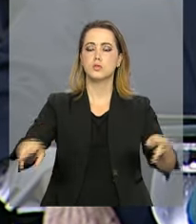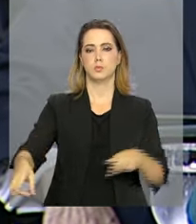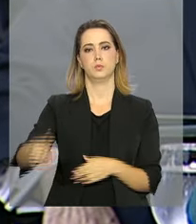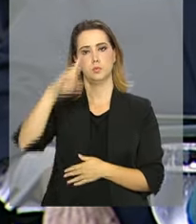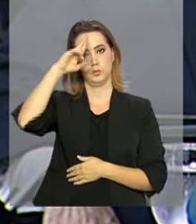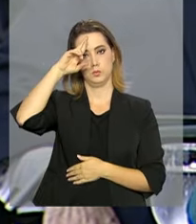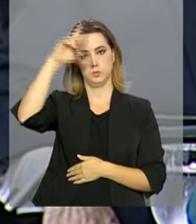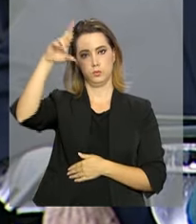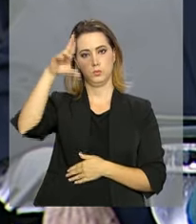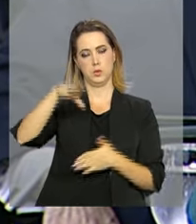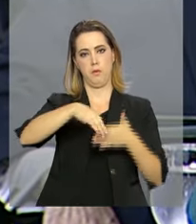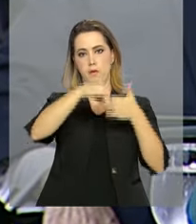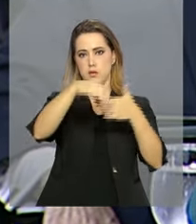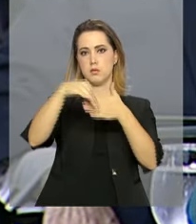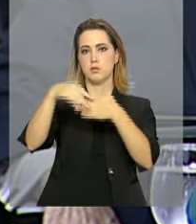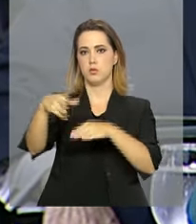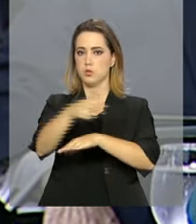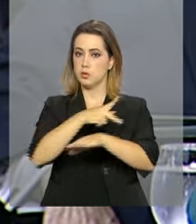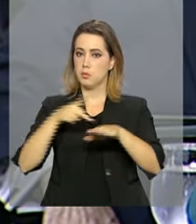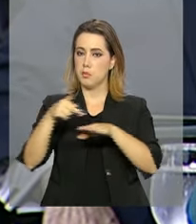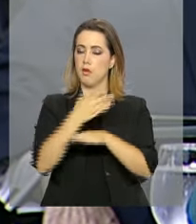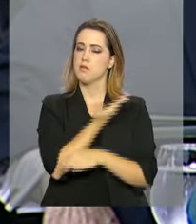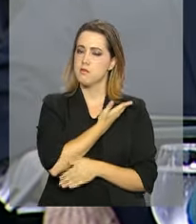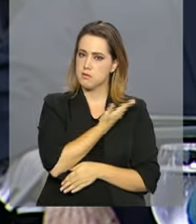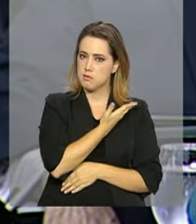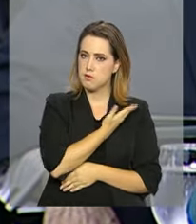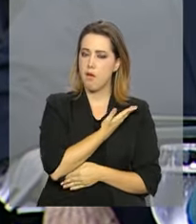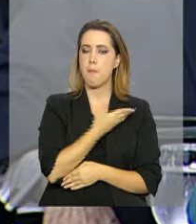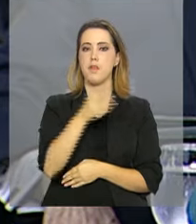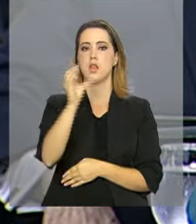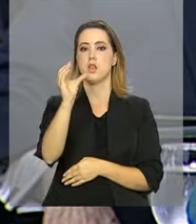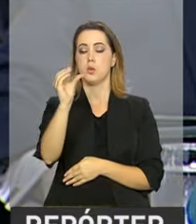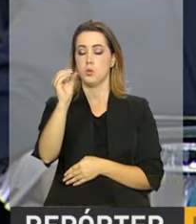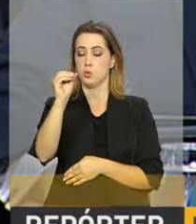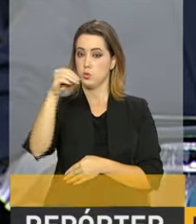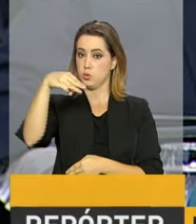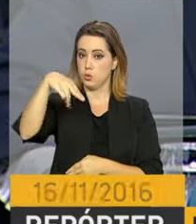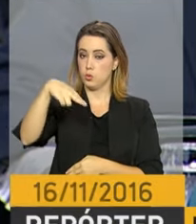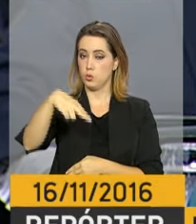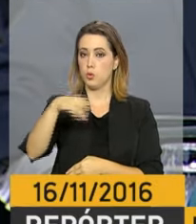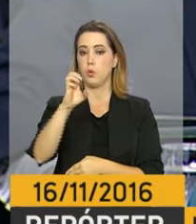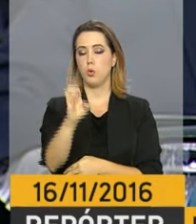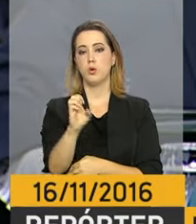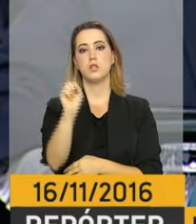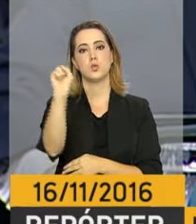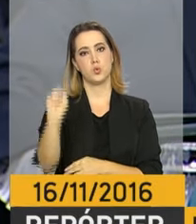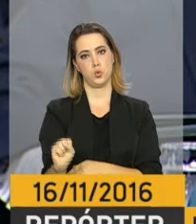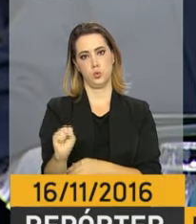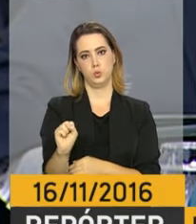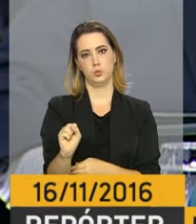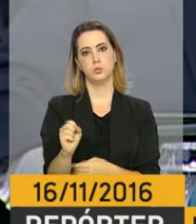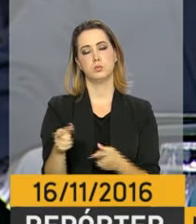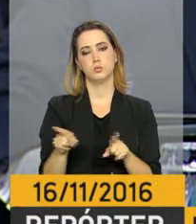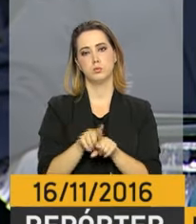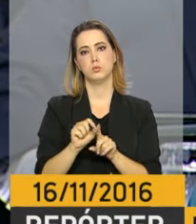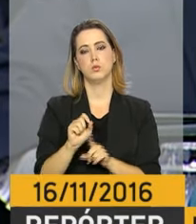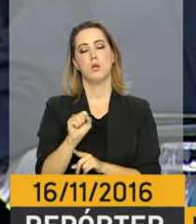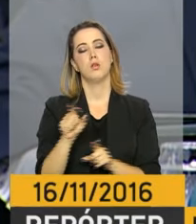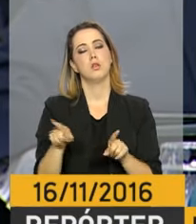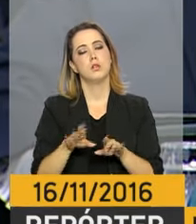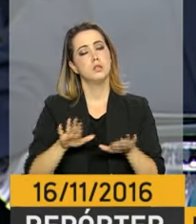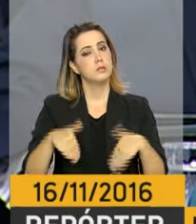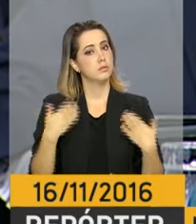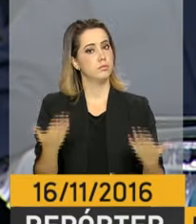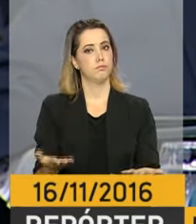de países amigos do conul que nos honram com sua presença aliás eh tão